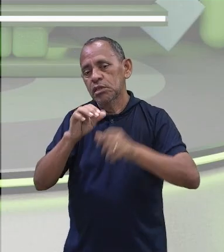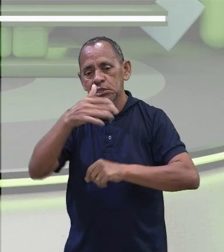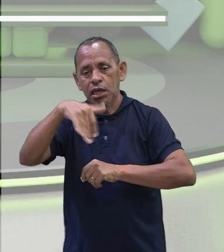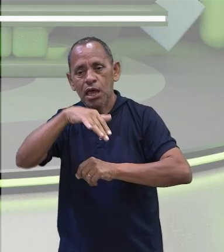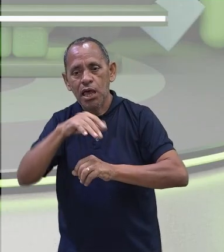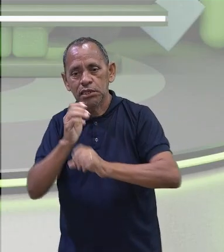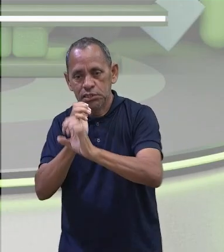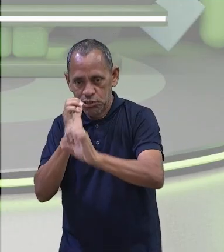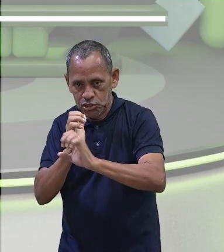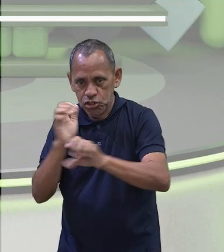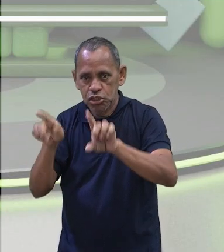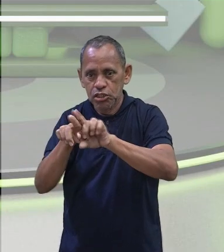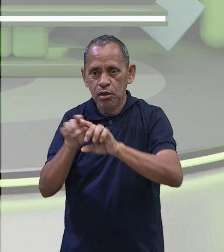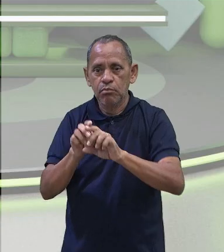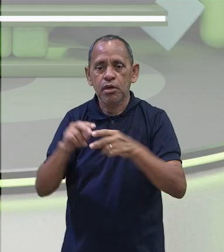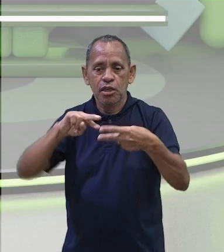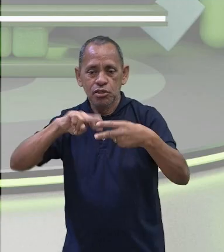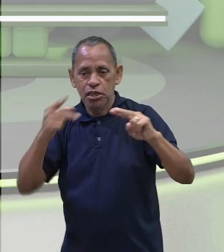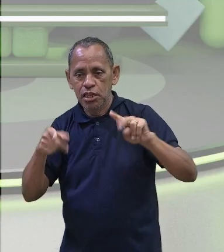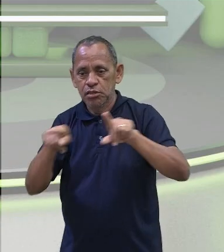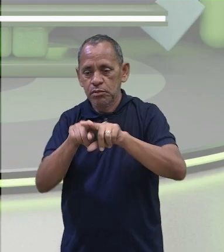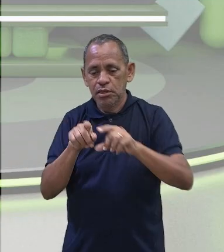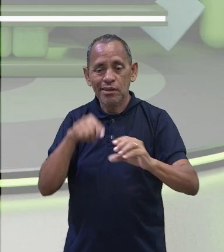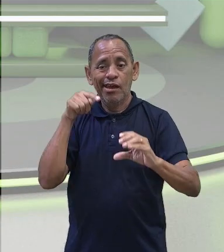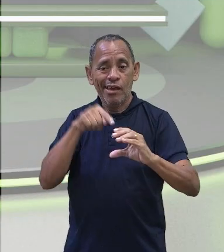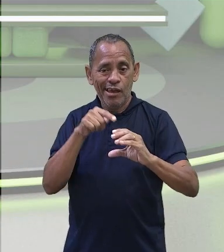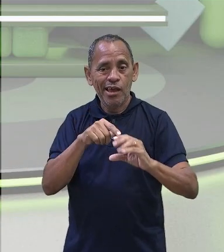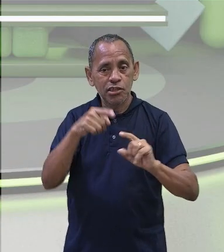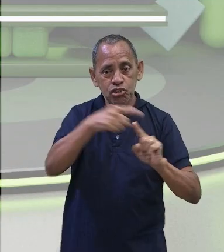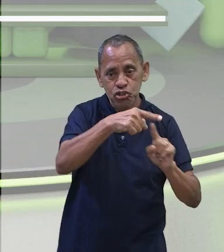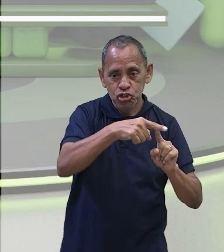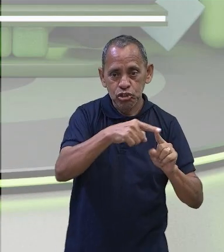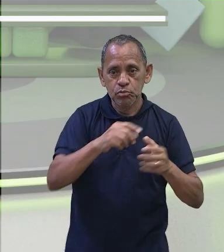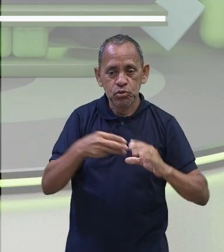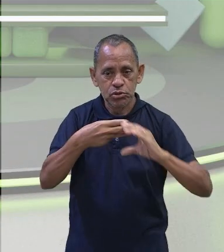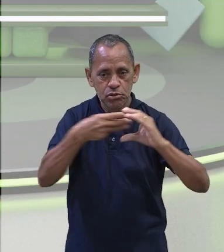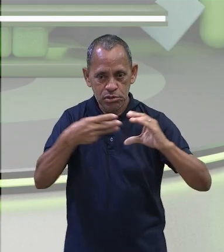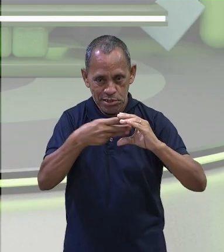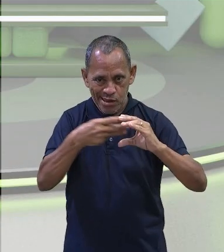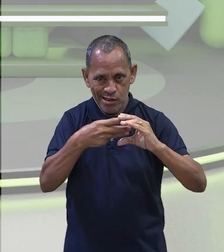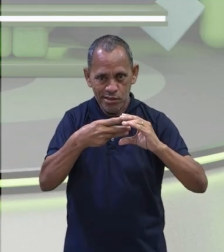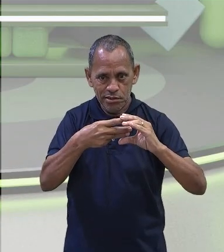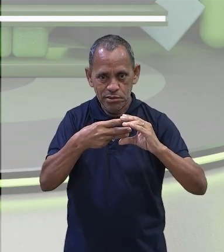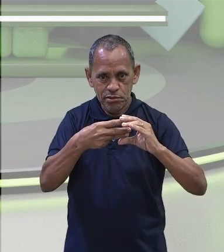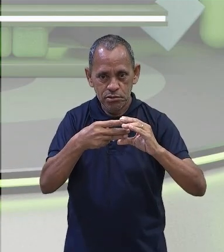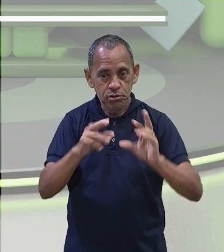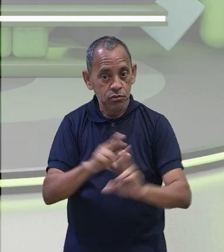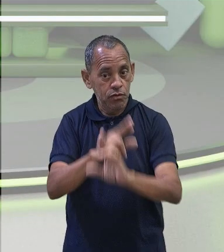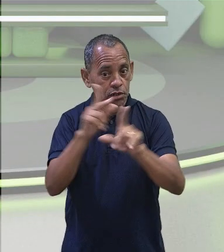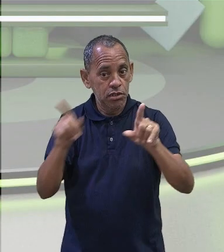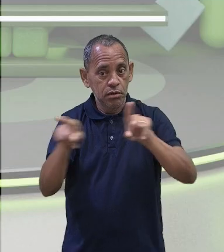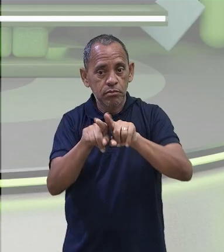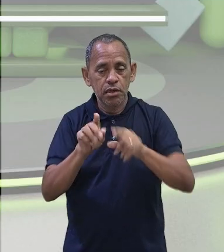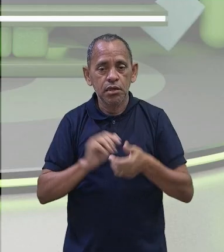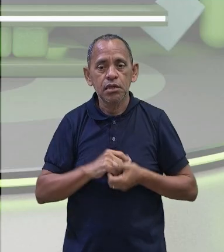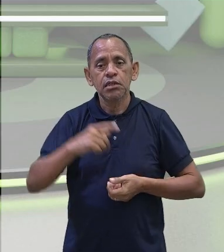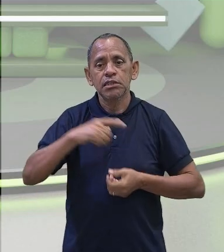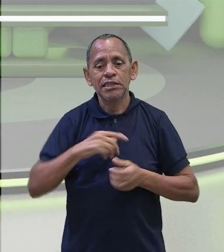engenharia genética. As células-tronco, vejam só, são células indiferenciadas que têm